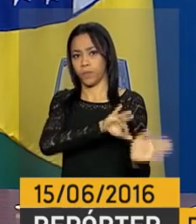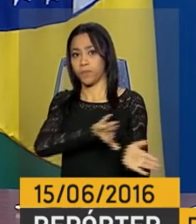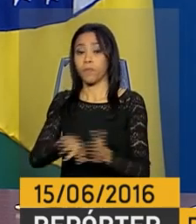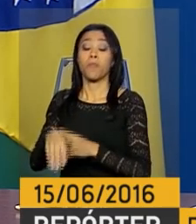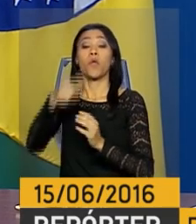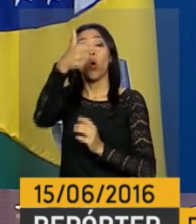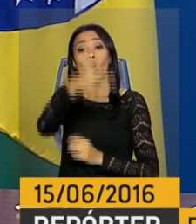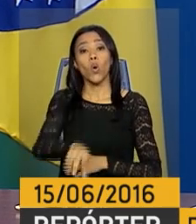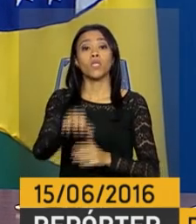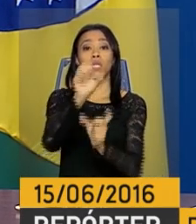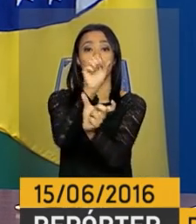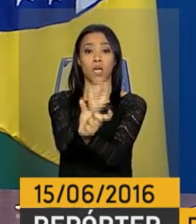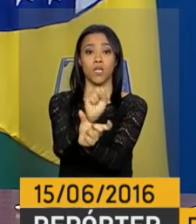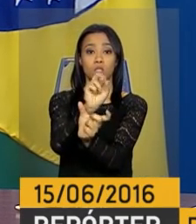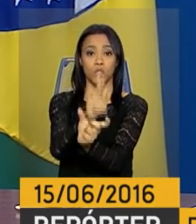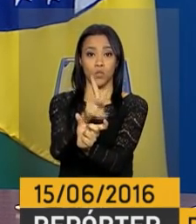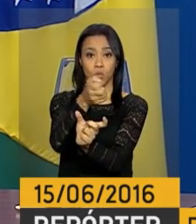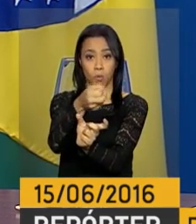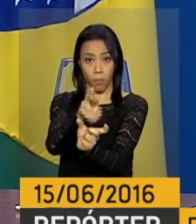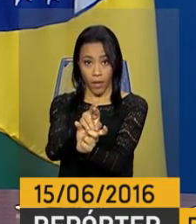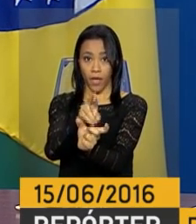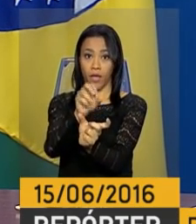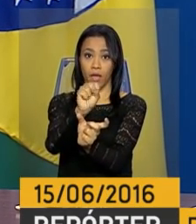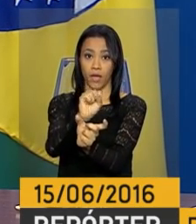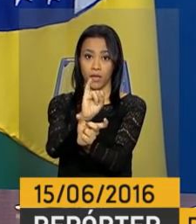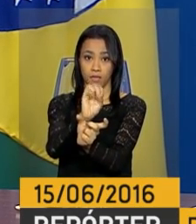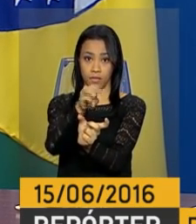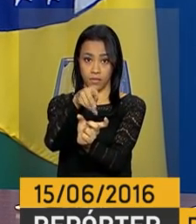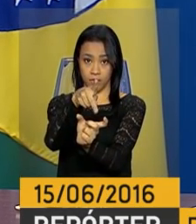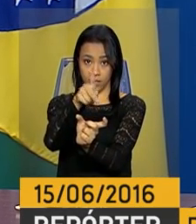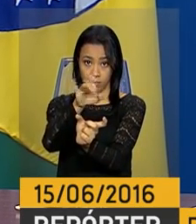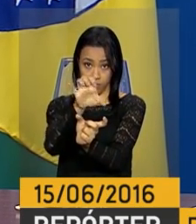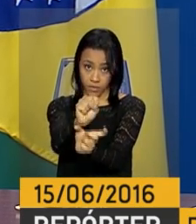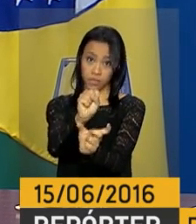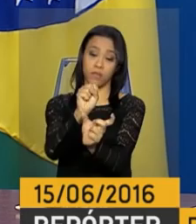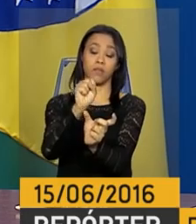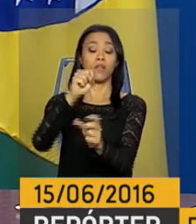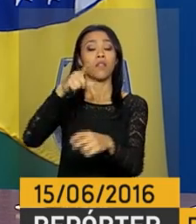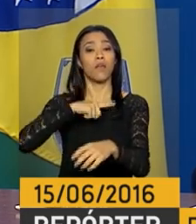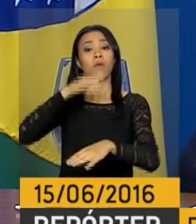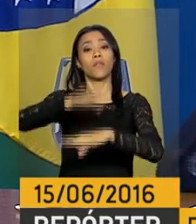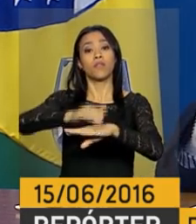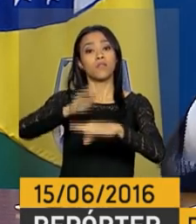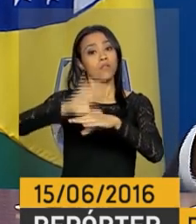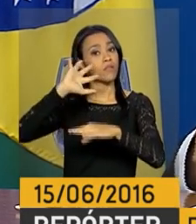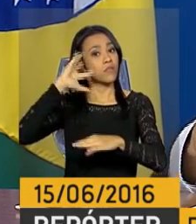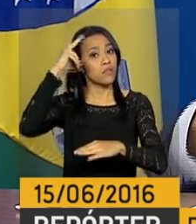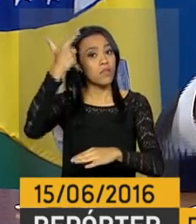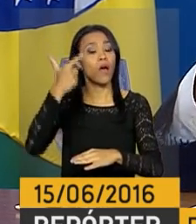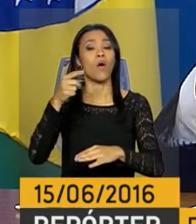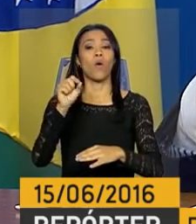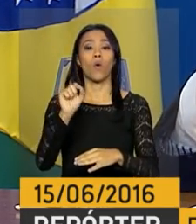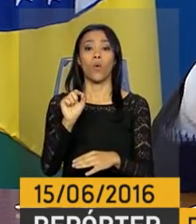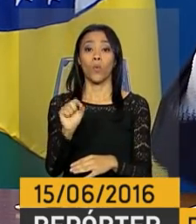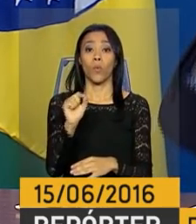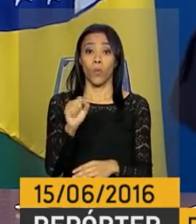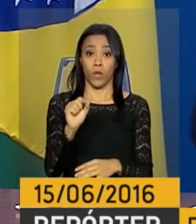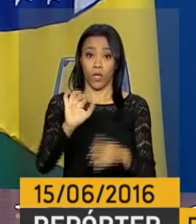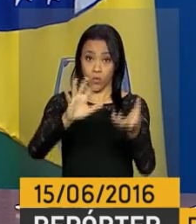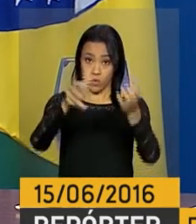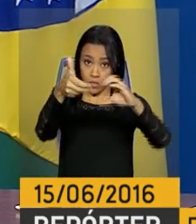super simples, de novo, é uma uma uma decisão do Senado que eh não só essa, como